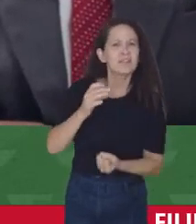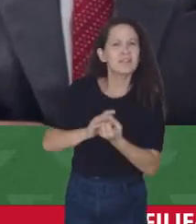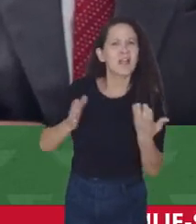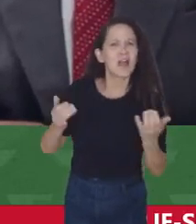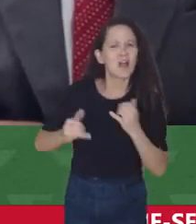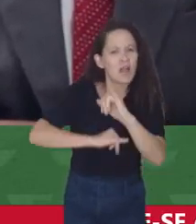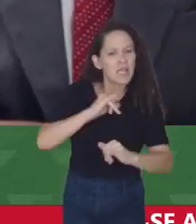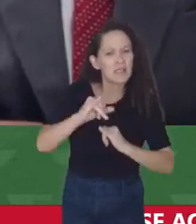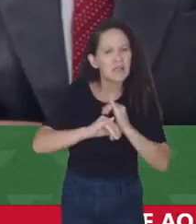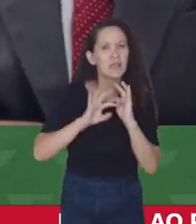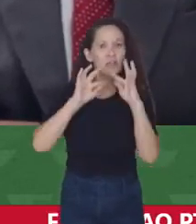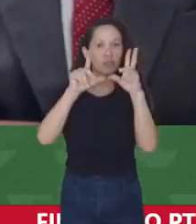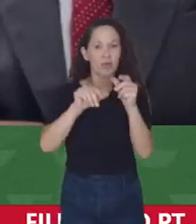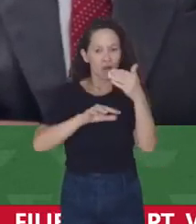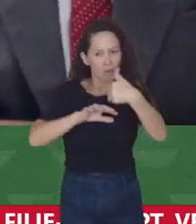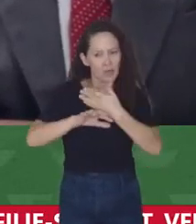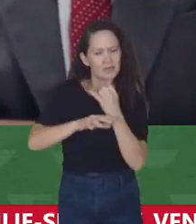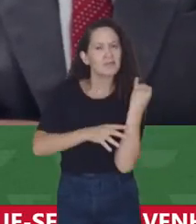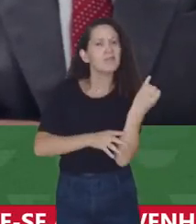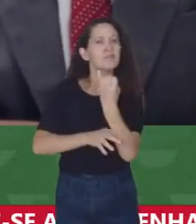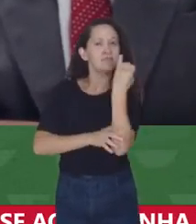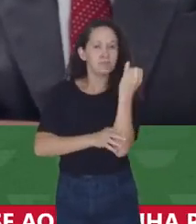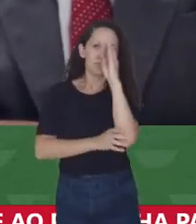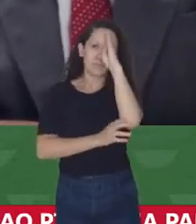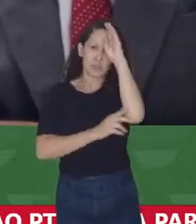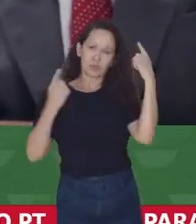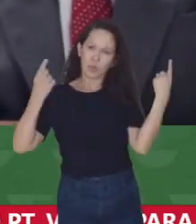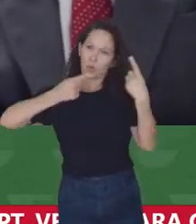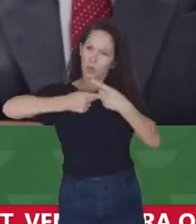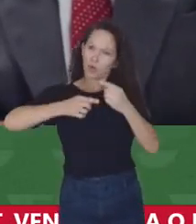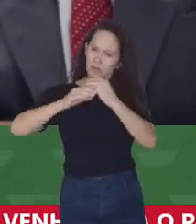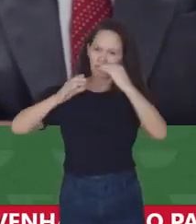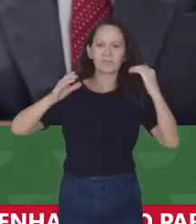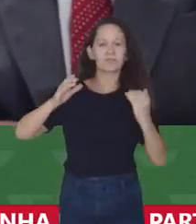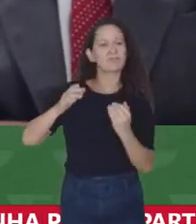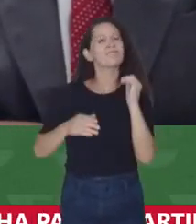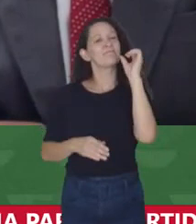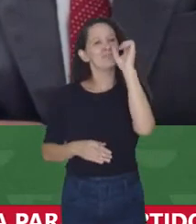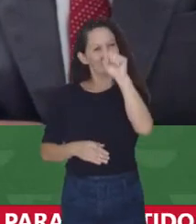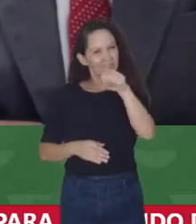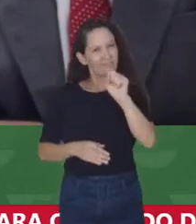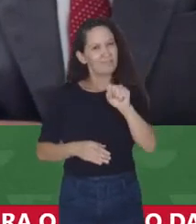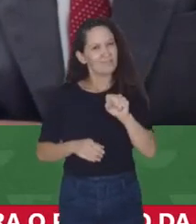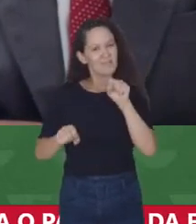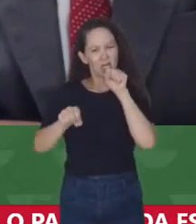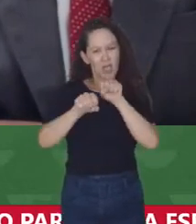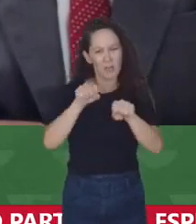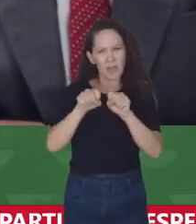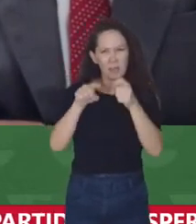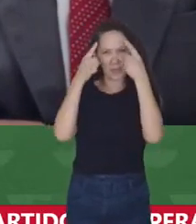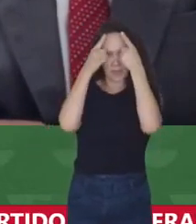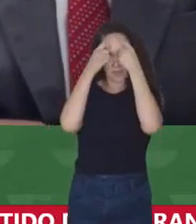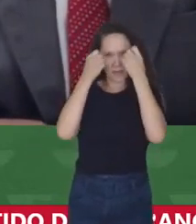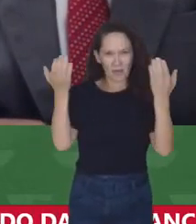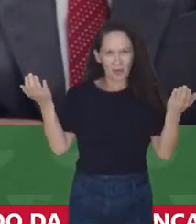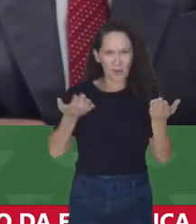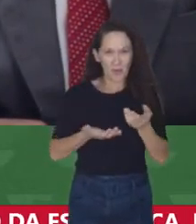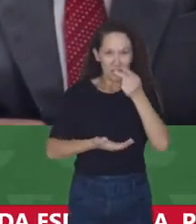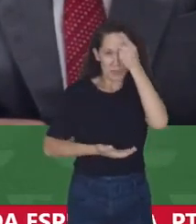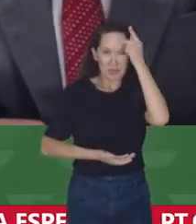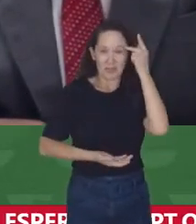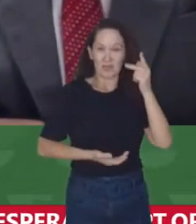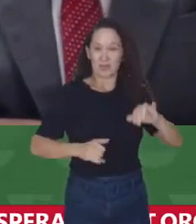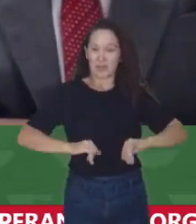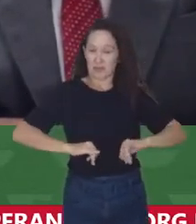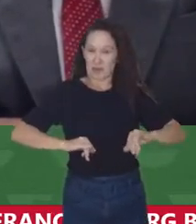Esse acesso é fundamental para enfrentamento também às desigualdades. A violência, quem é vítima da violência